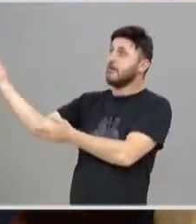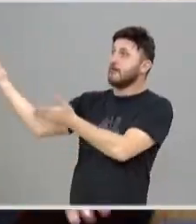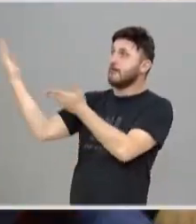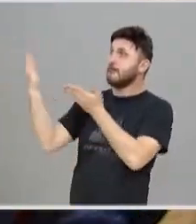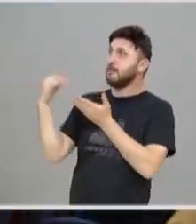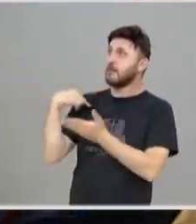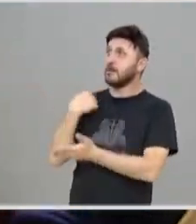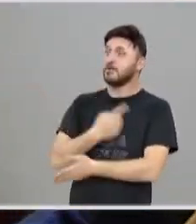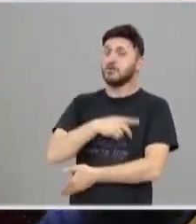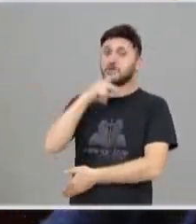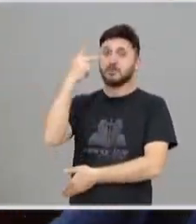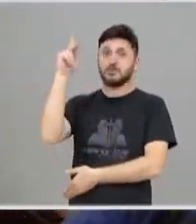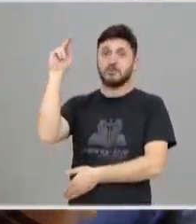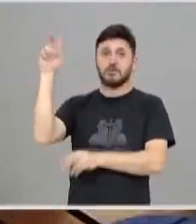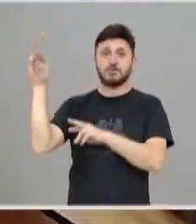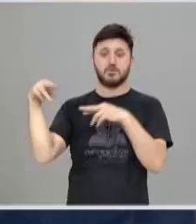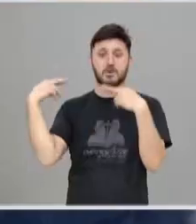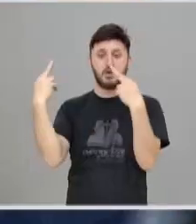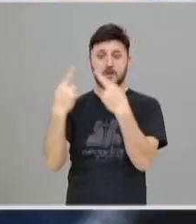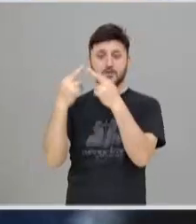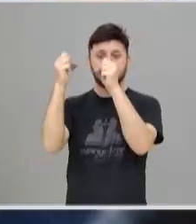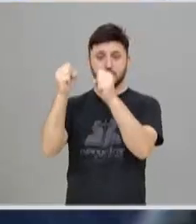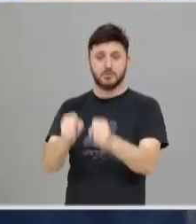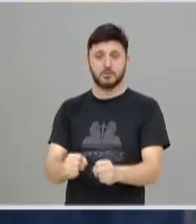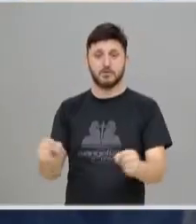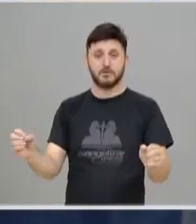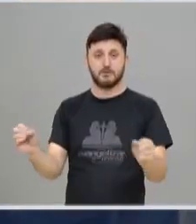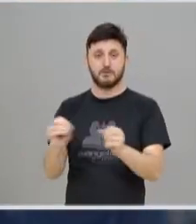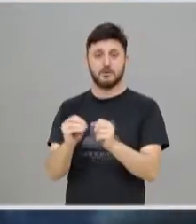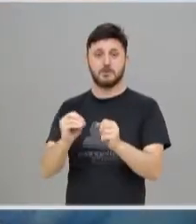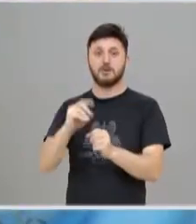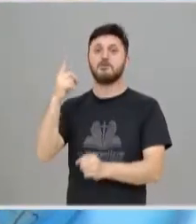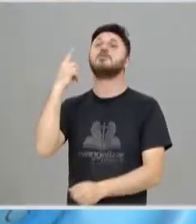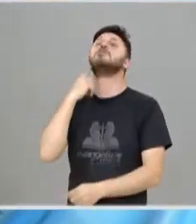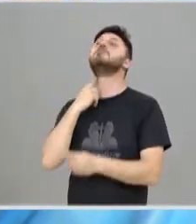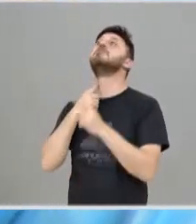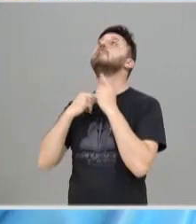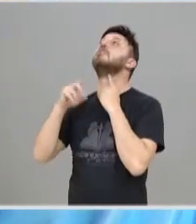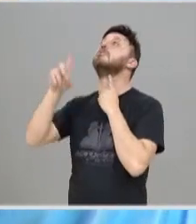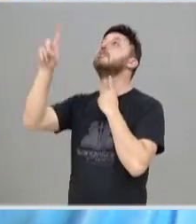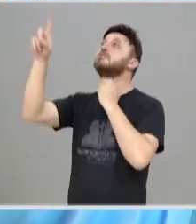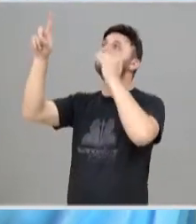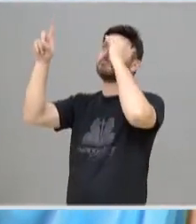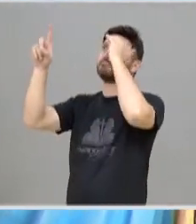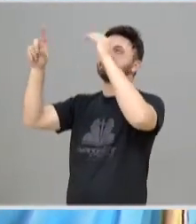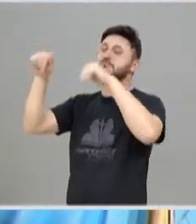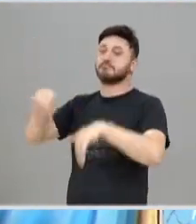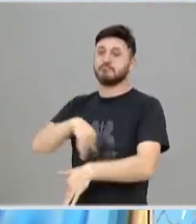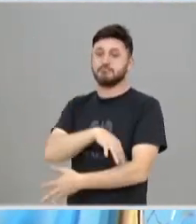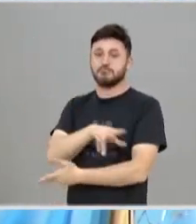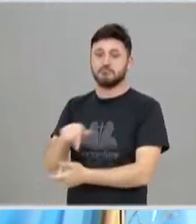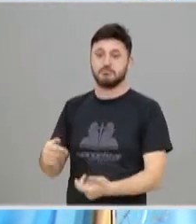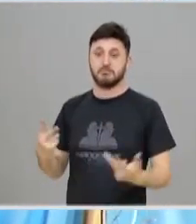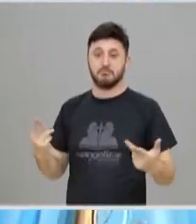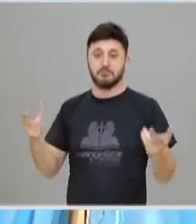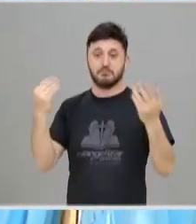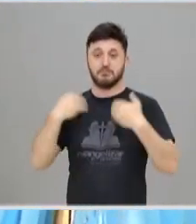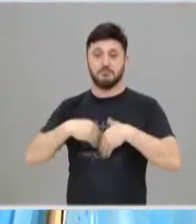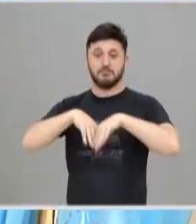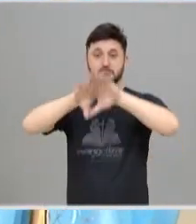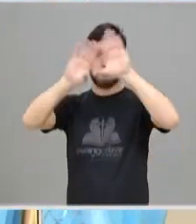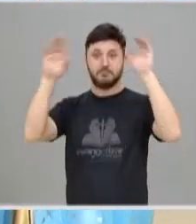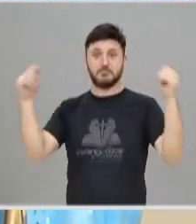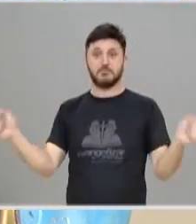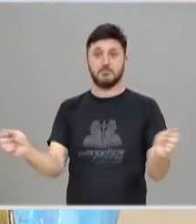nome. Venha a nós o vosso reino. Seja feita a vossa vontade, assim na terra como